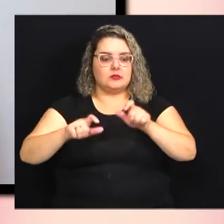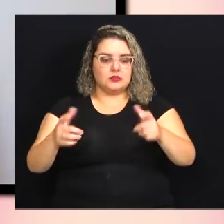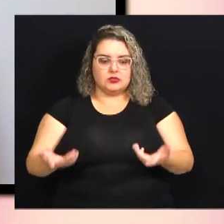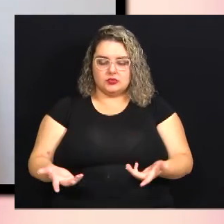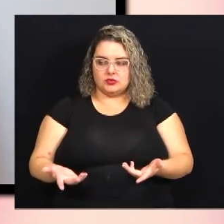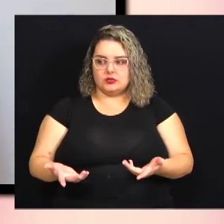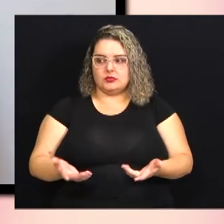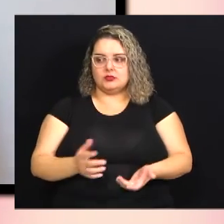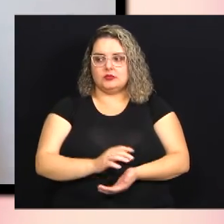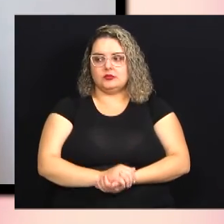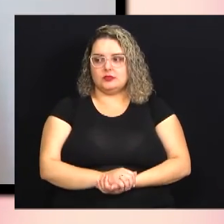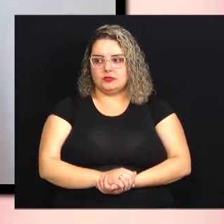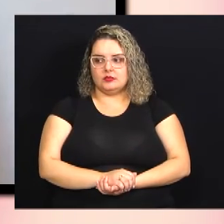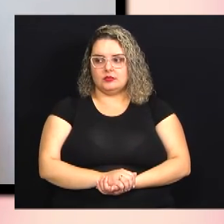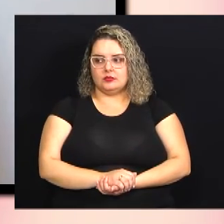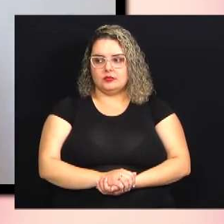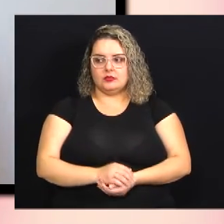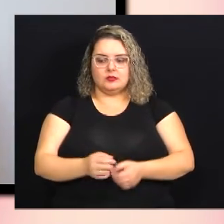que fica